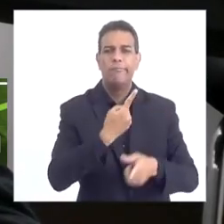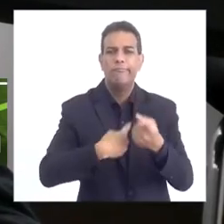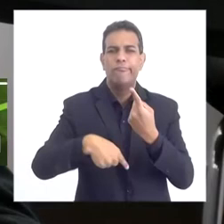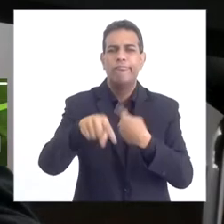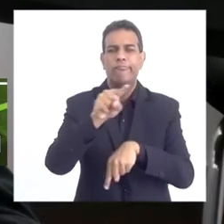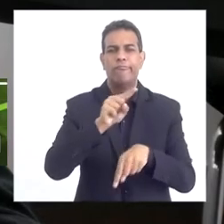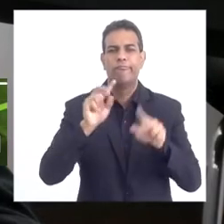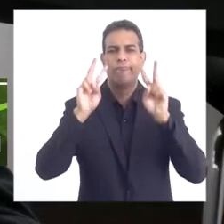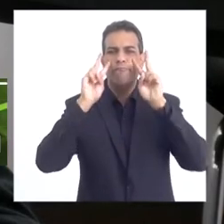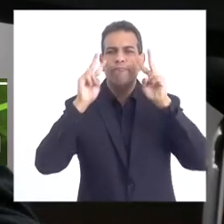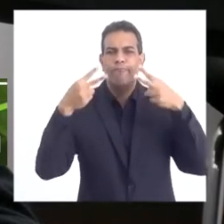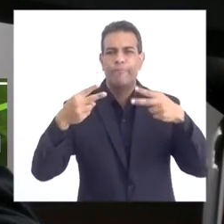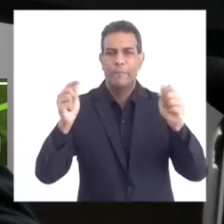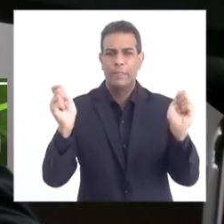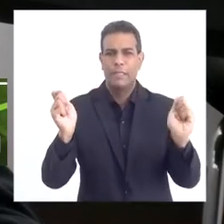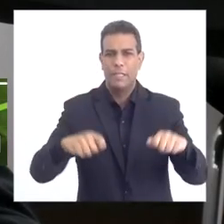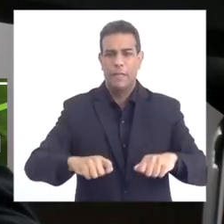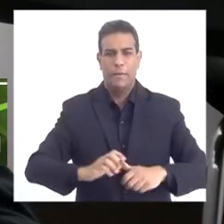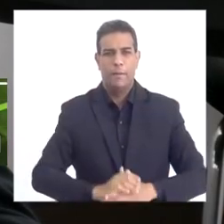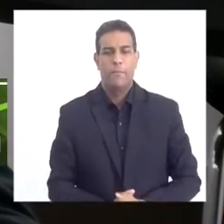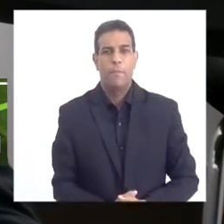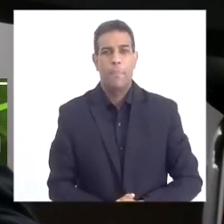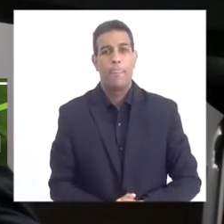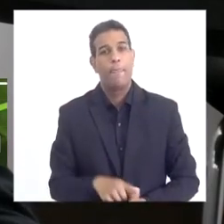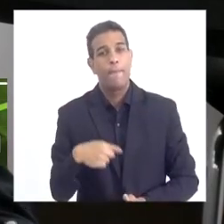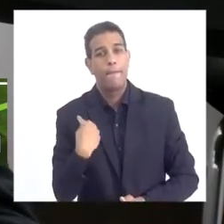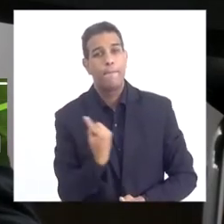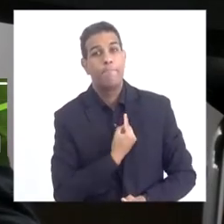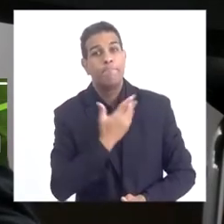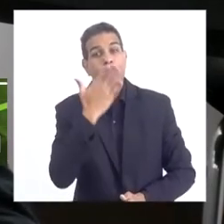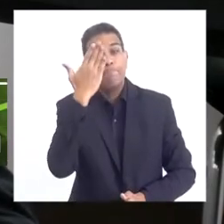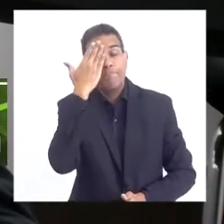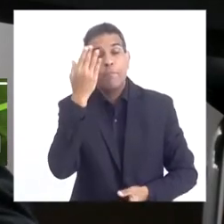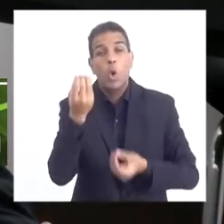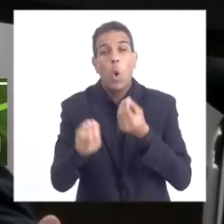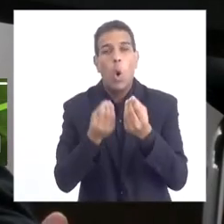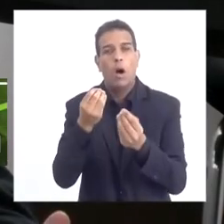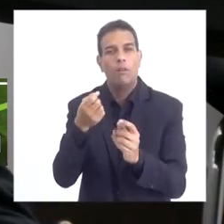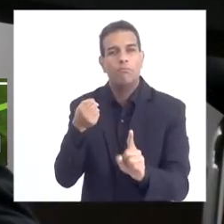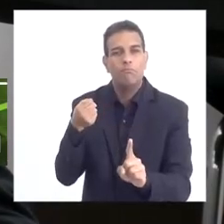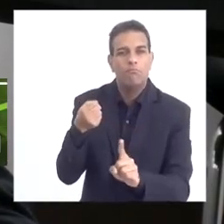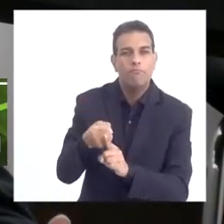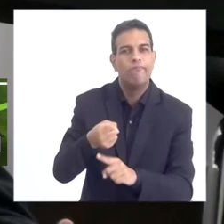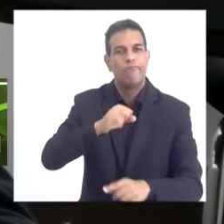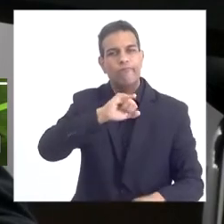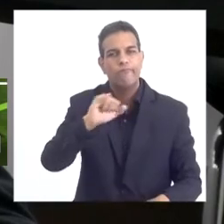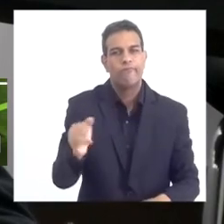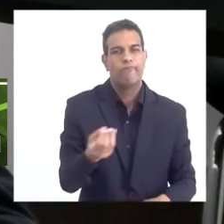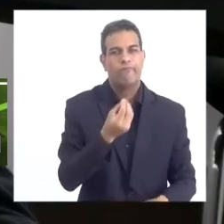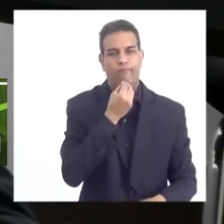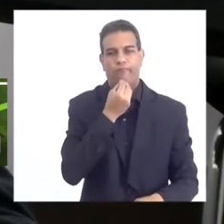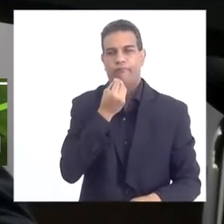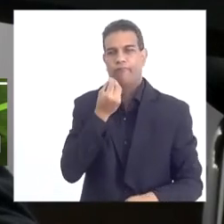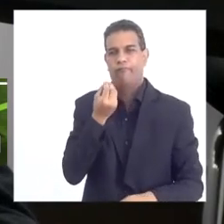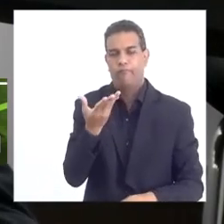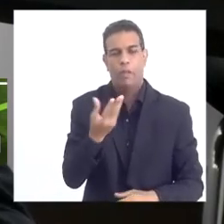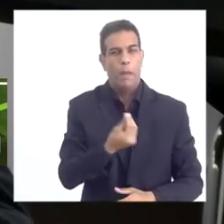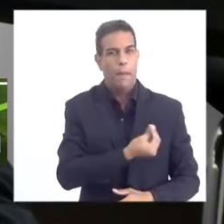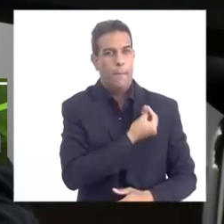mais estimado possível. Saber qual é o impacto. E aproveitando a presença